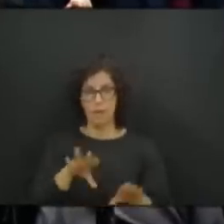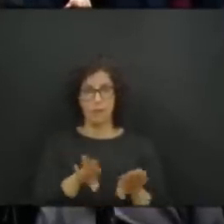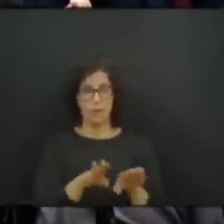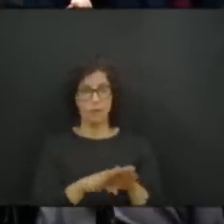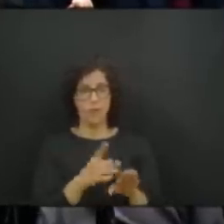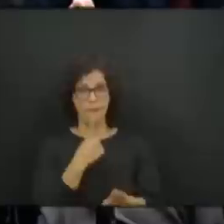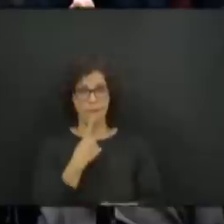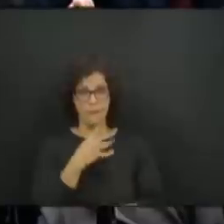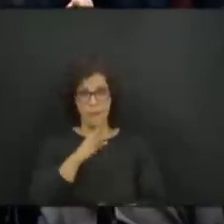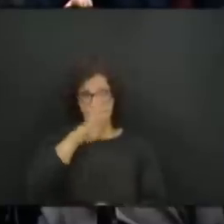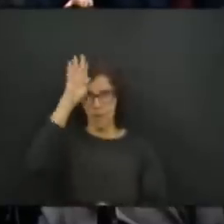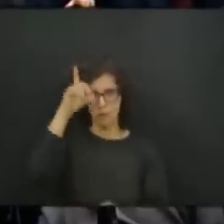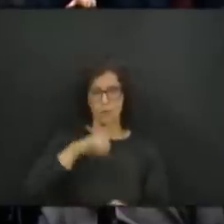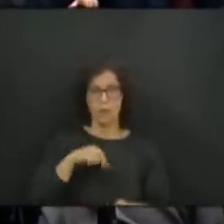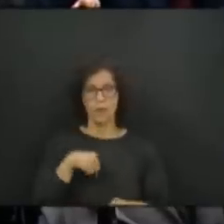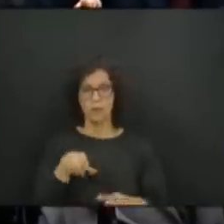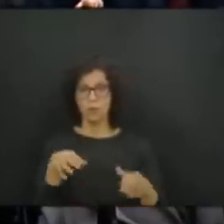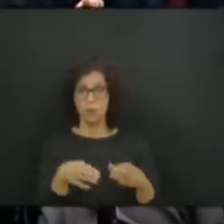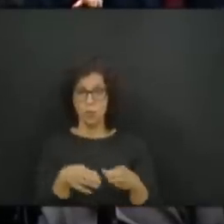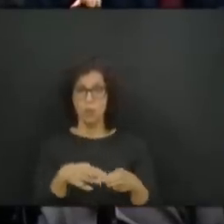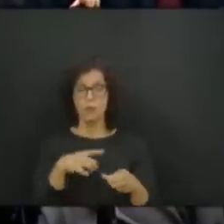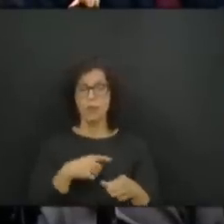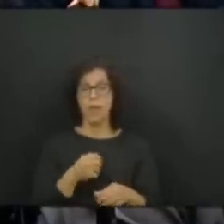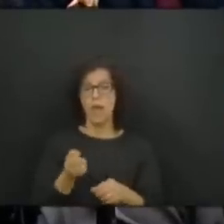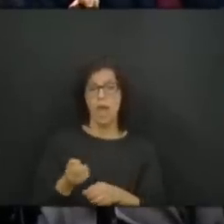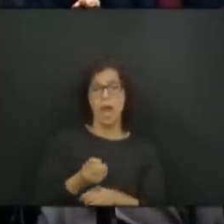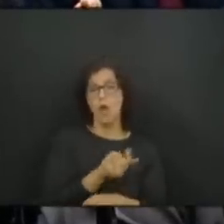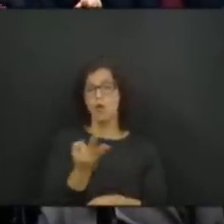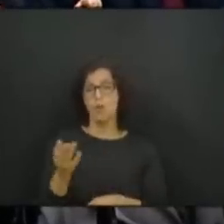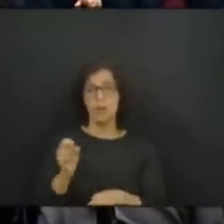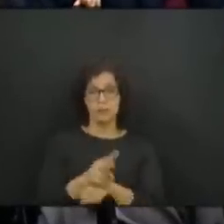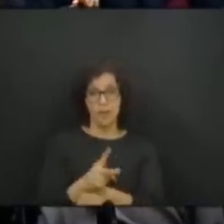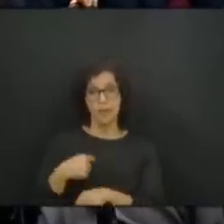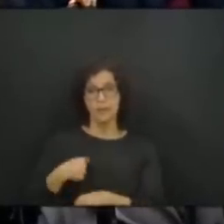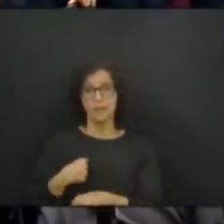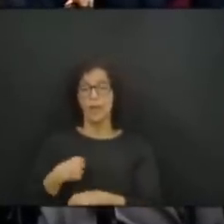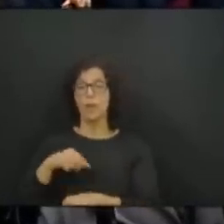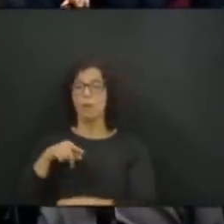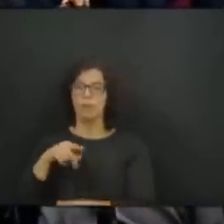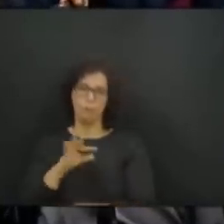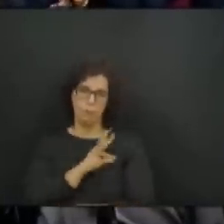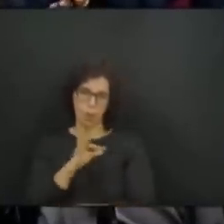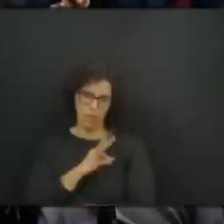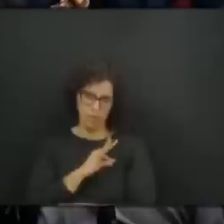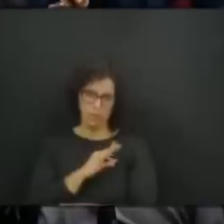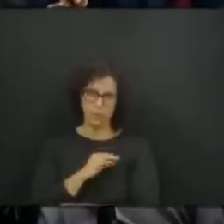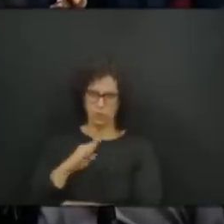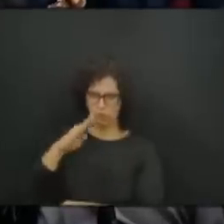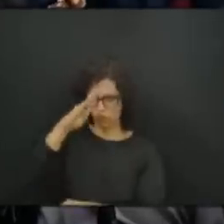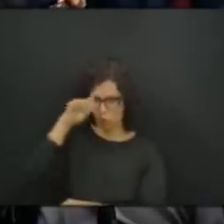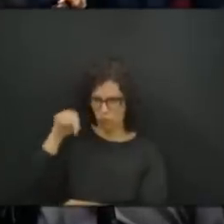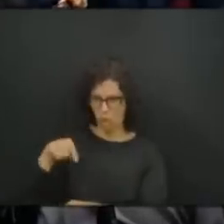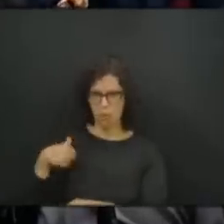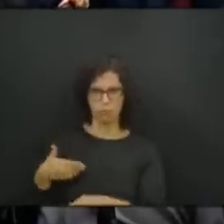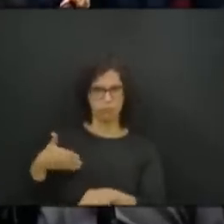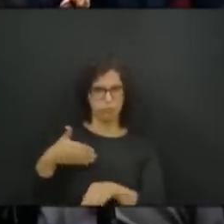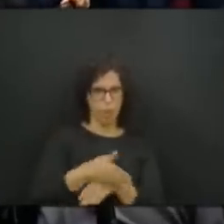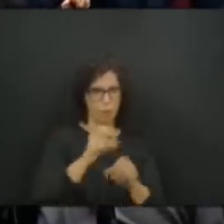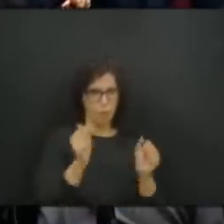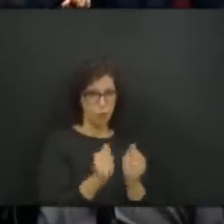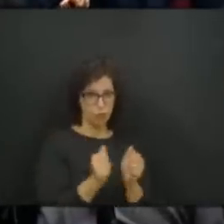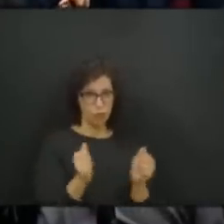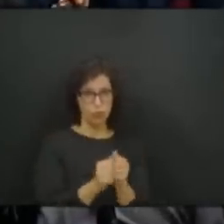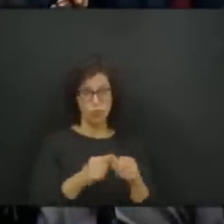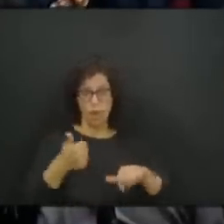pelo corpo de bombeiros sejam preenchidos por praças devidamente habilitado segundo as exigências da Agência Nacional de